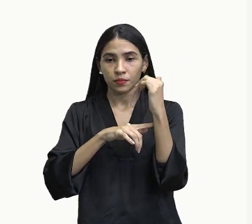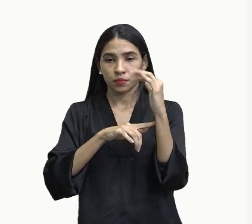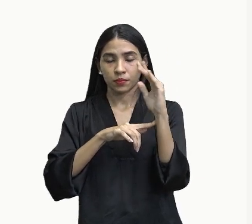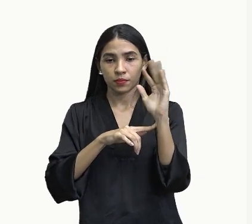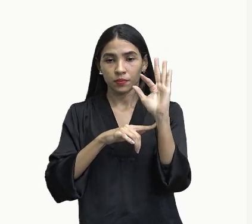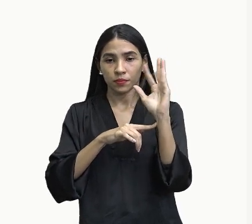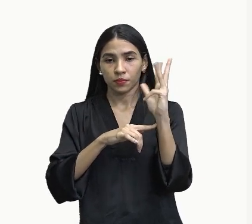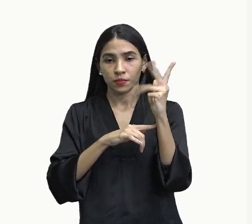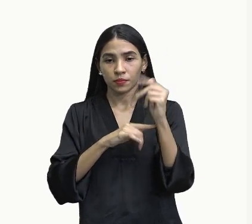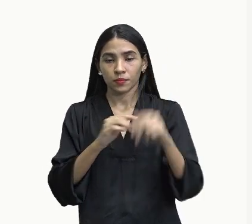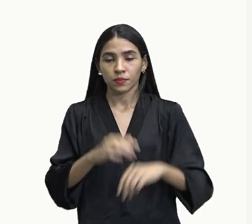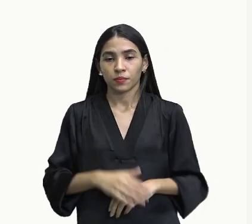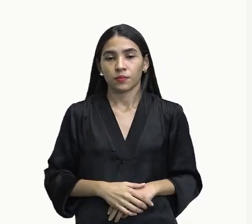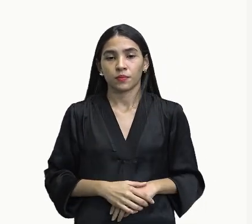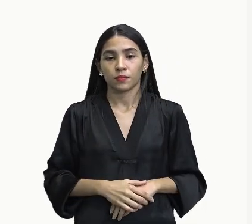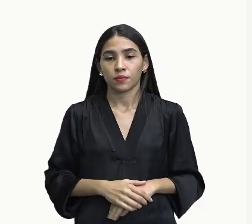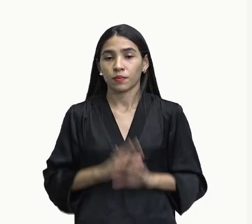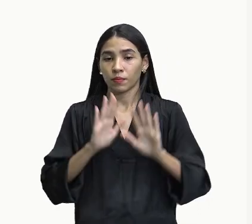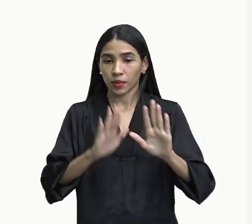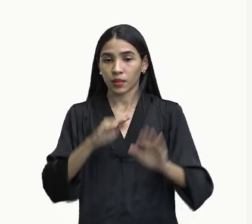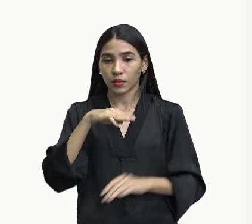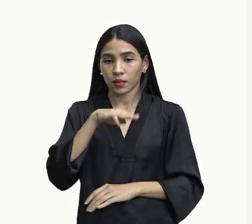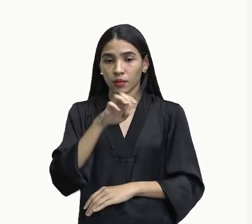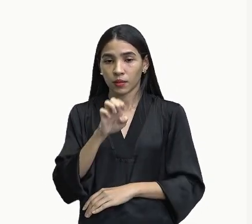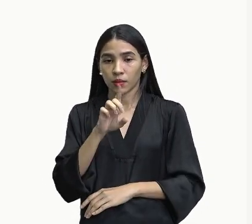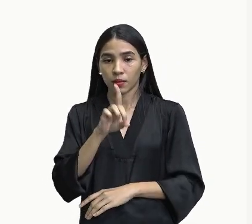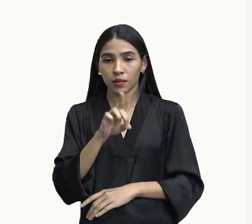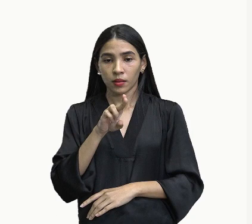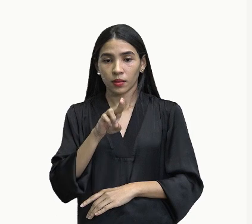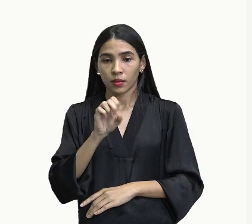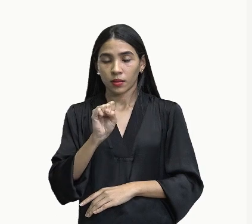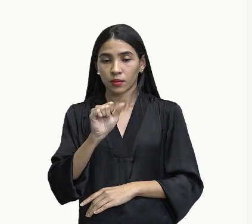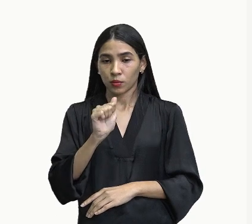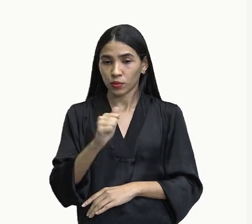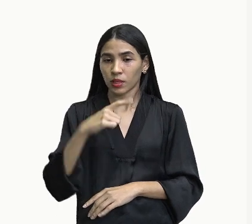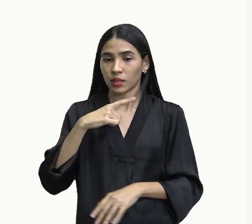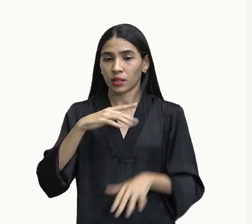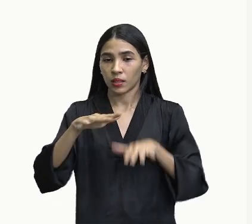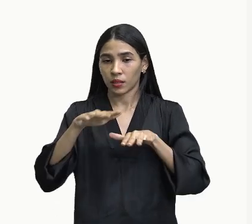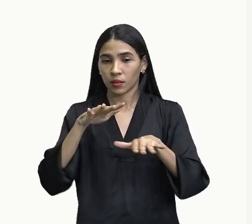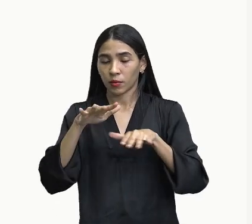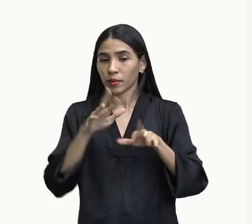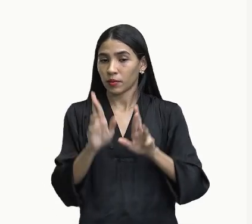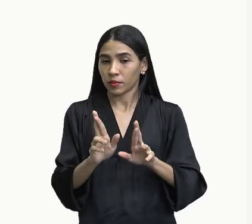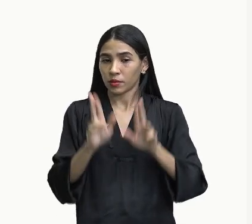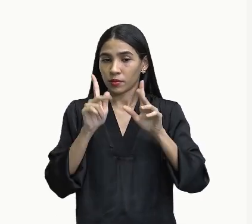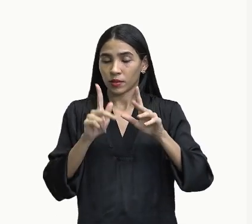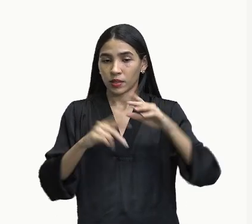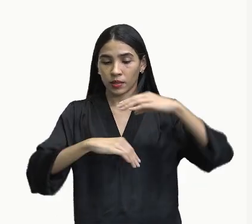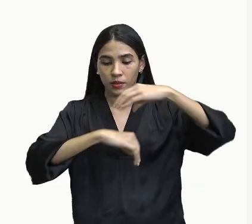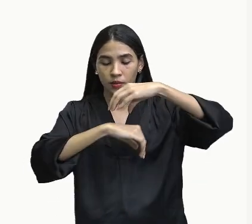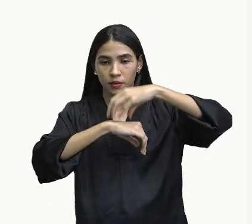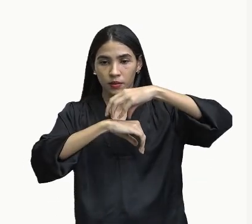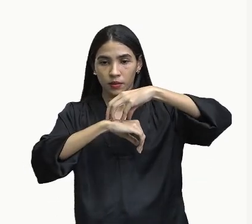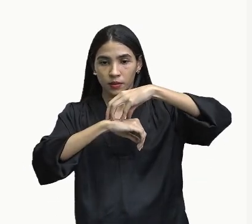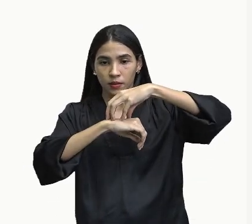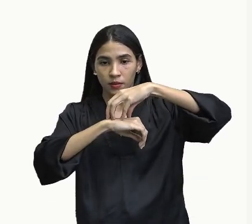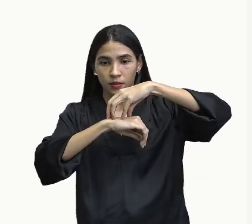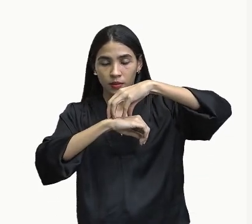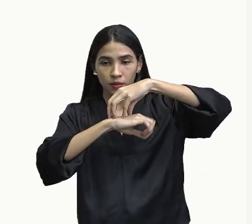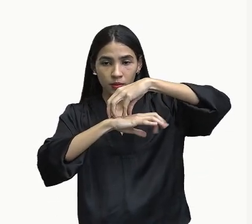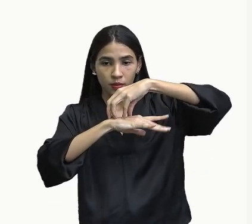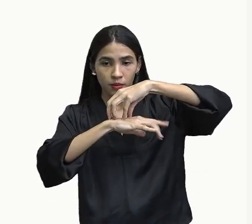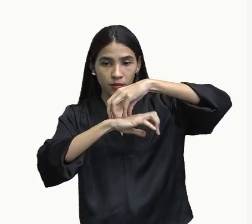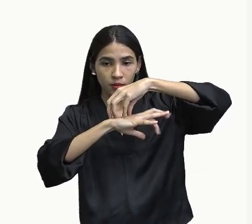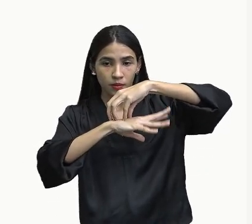mares. A medusa ela já tem uma locomoção um pouquinho diferente. Ao invés de ser da esquerda para a direita, ela é